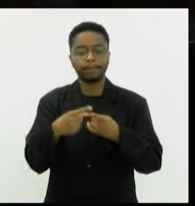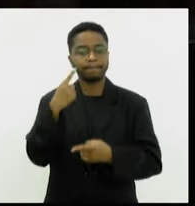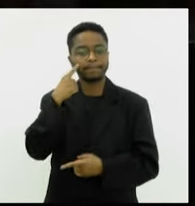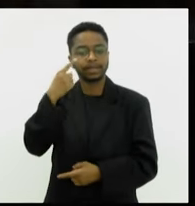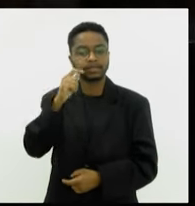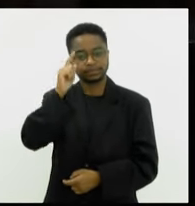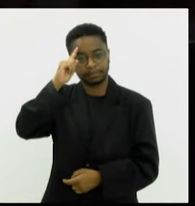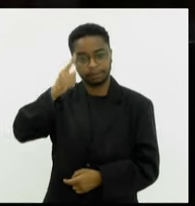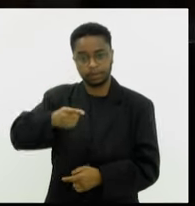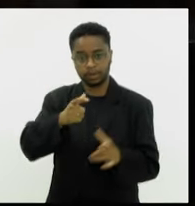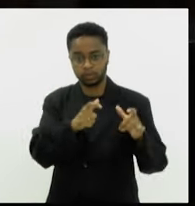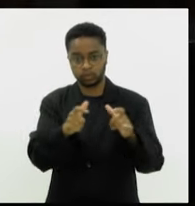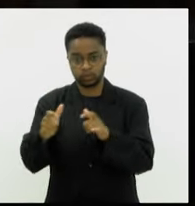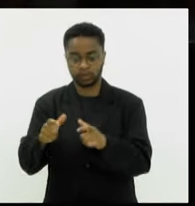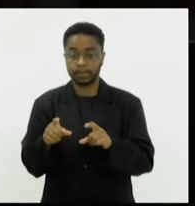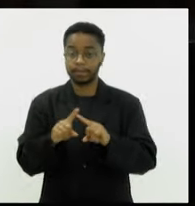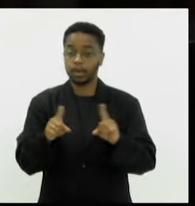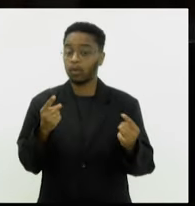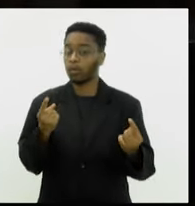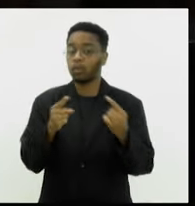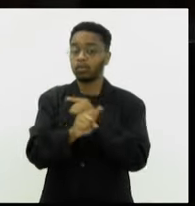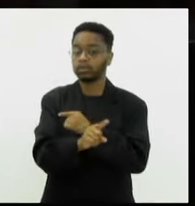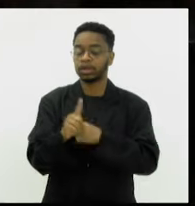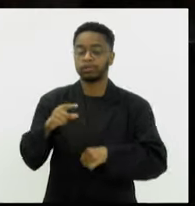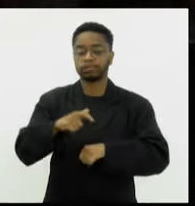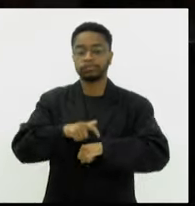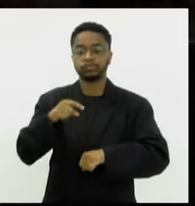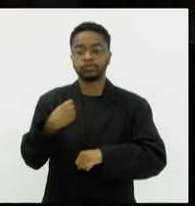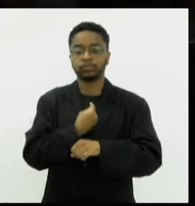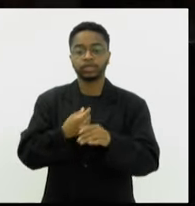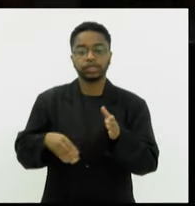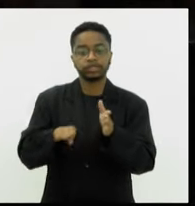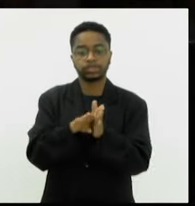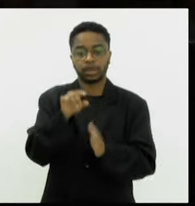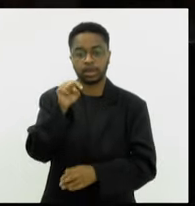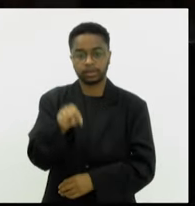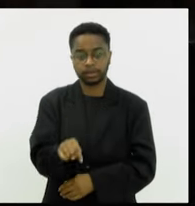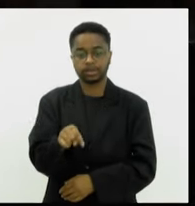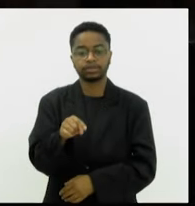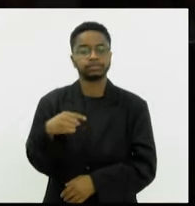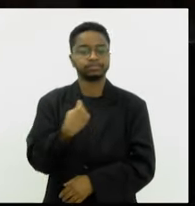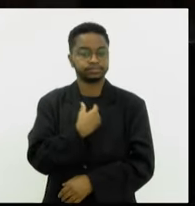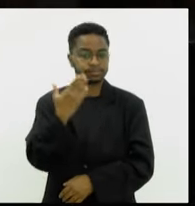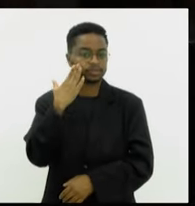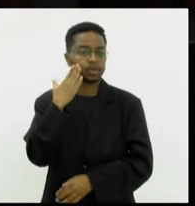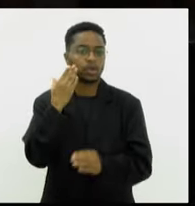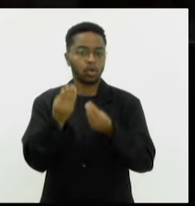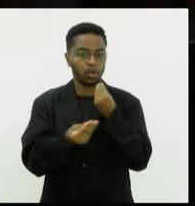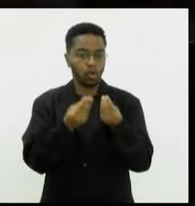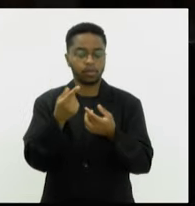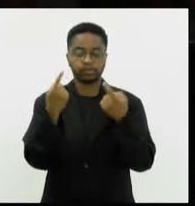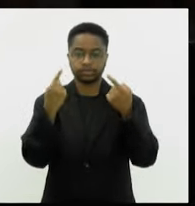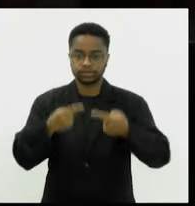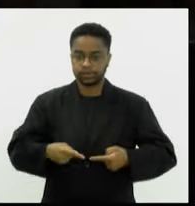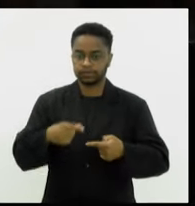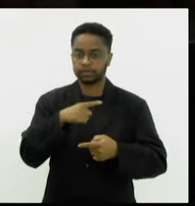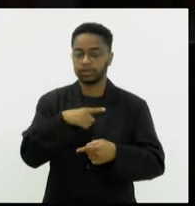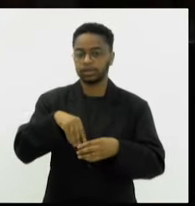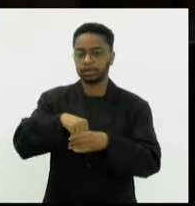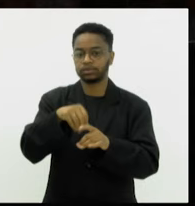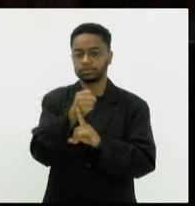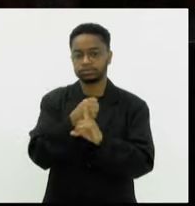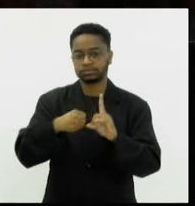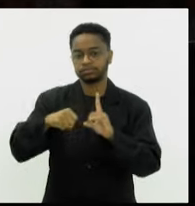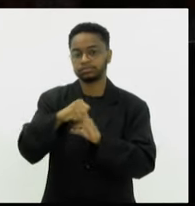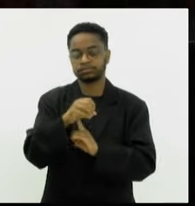donos desses lugares. Pelo contrário, quando chegamos aqui, chegamos sabendo do desafio que a gente tem dentro de uma